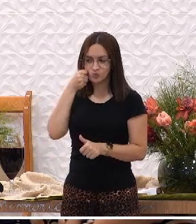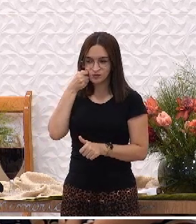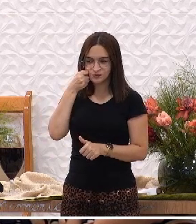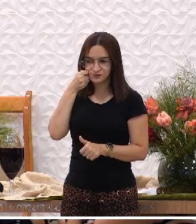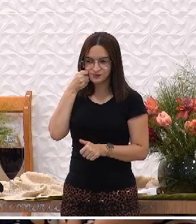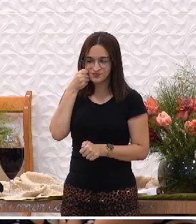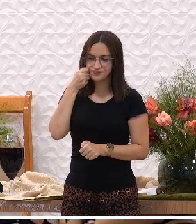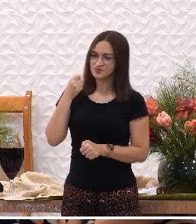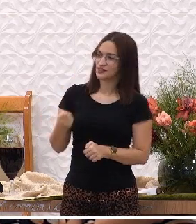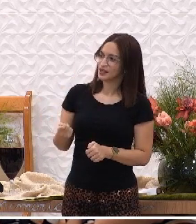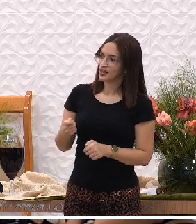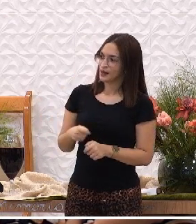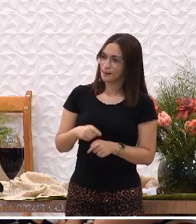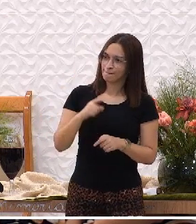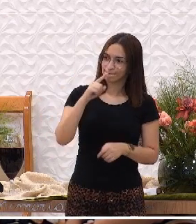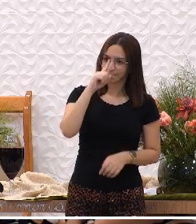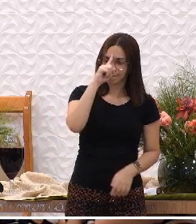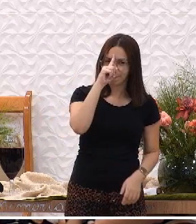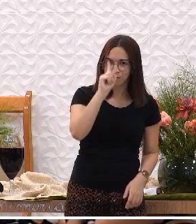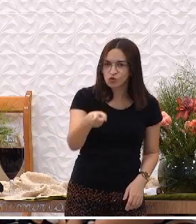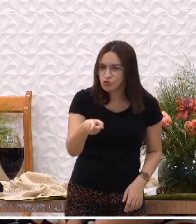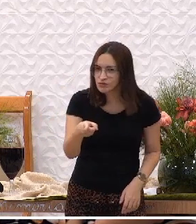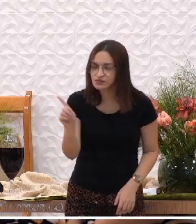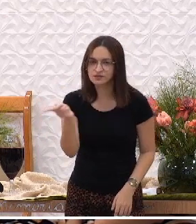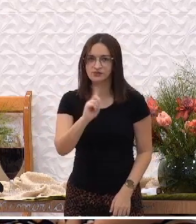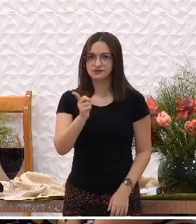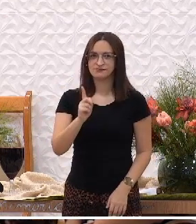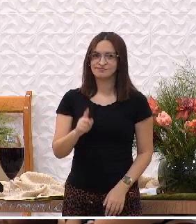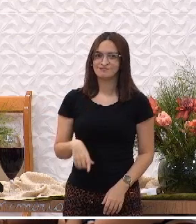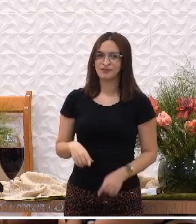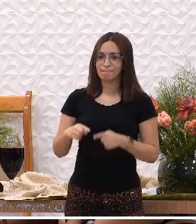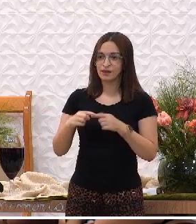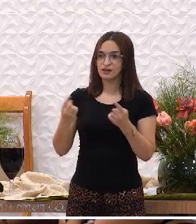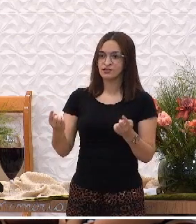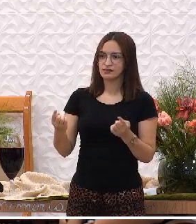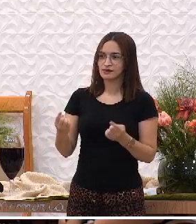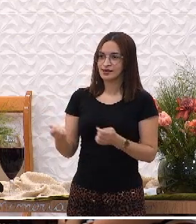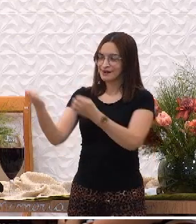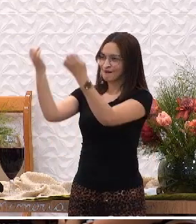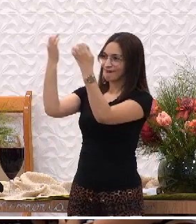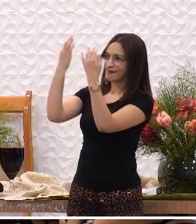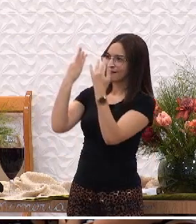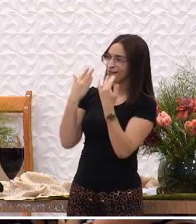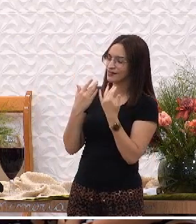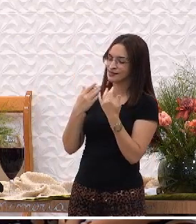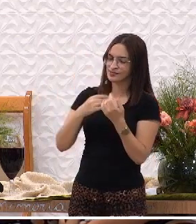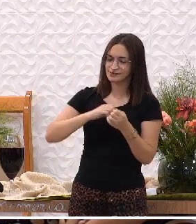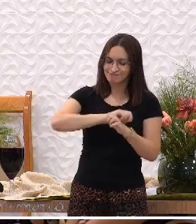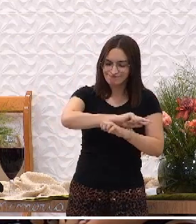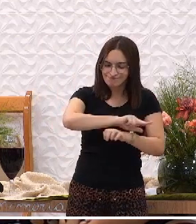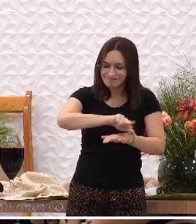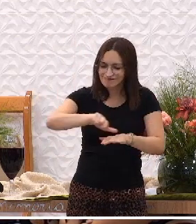são meios de graça eficazes. Pode passar. E aí tem um trecho da Confissão de Fé de Westminster que diz assim: